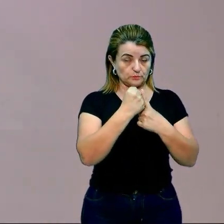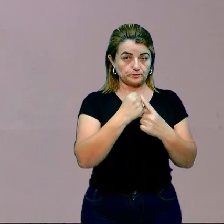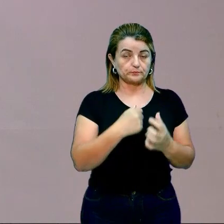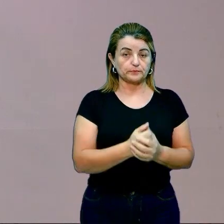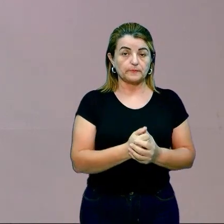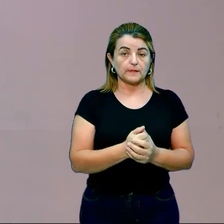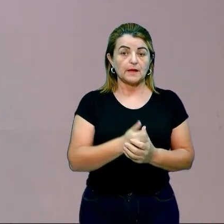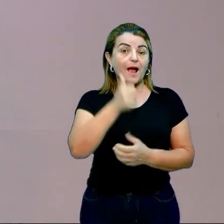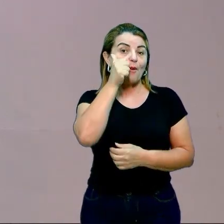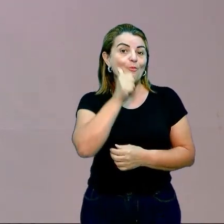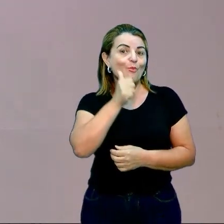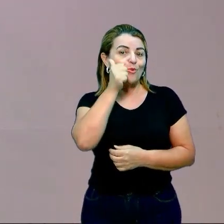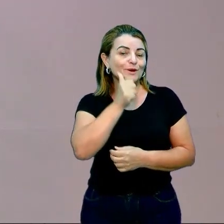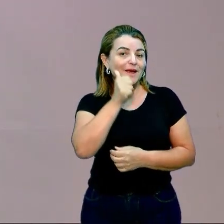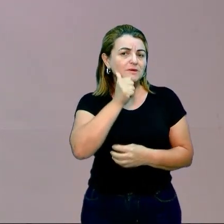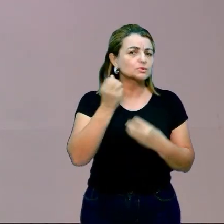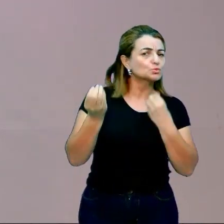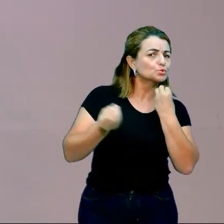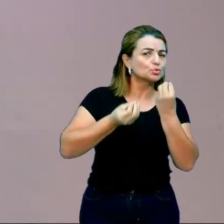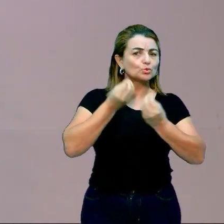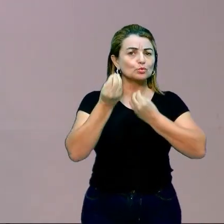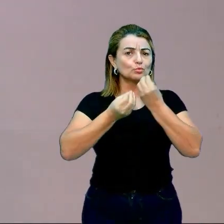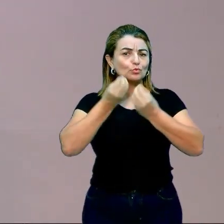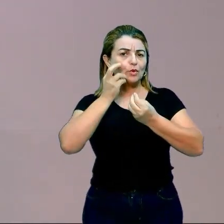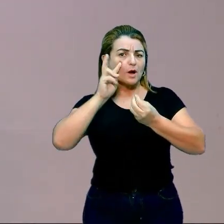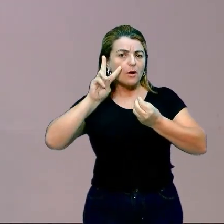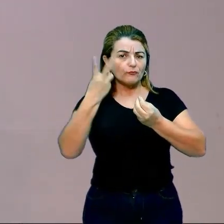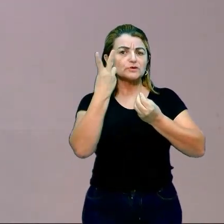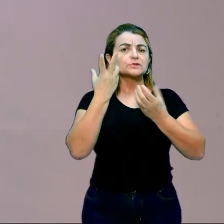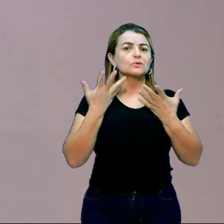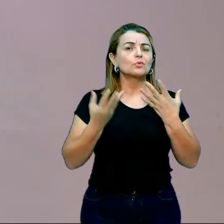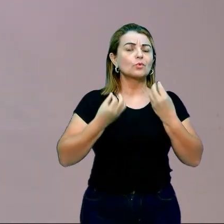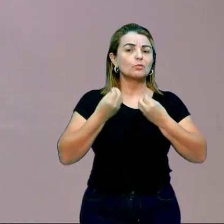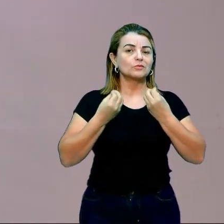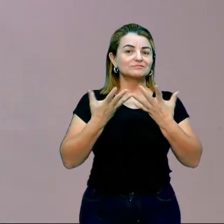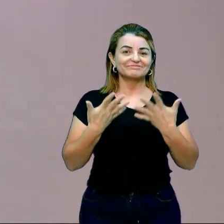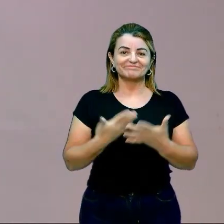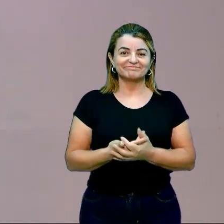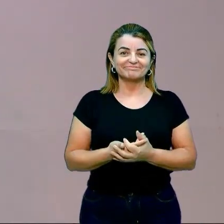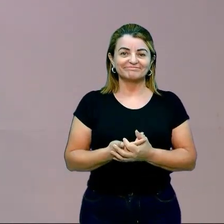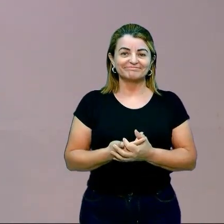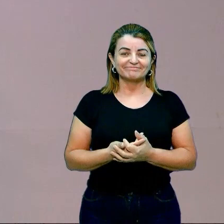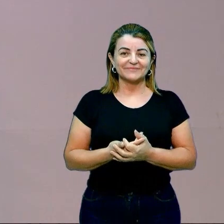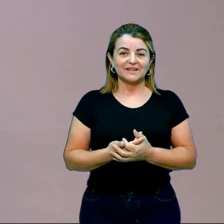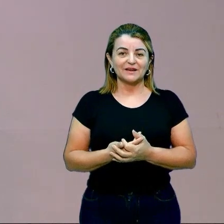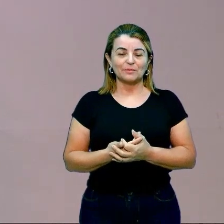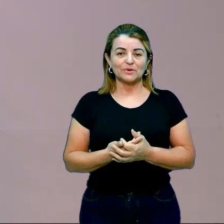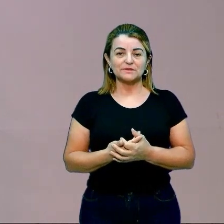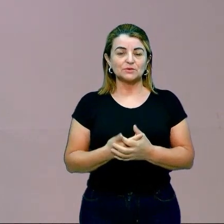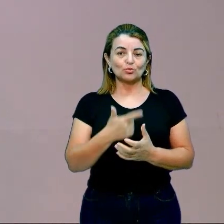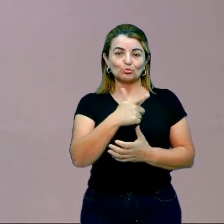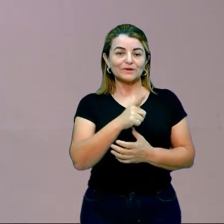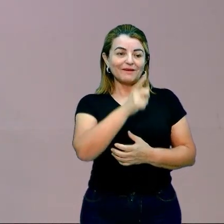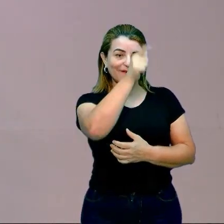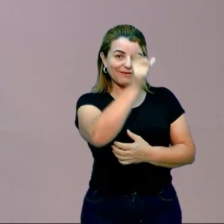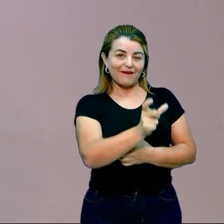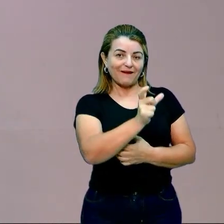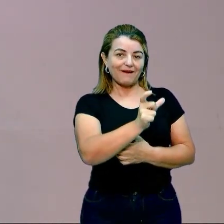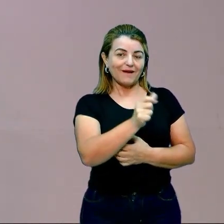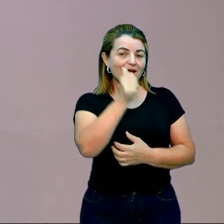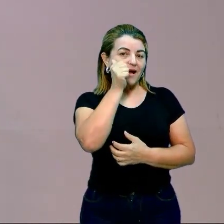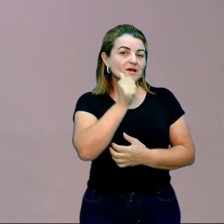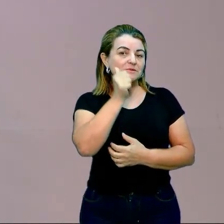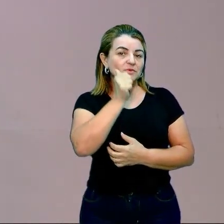as mulheres como as mulheres eram vistas Por que professora Larissa não está na pirâmide as mulheres porque